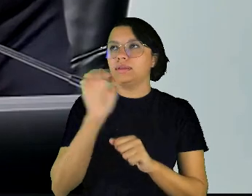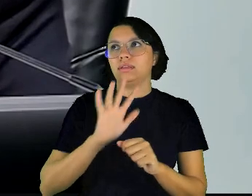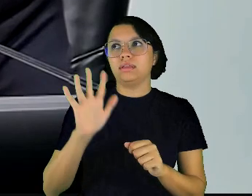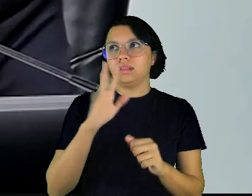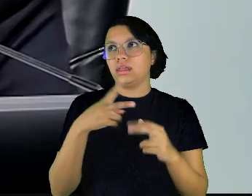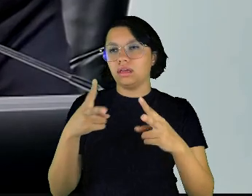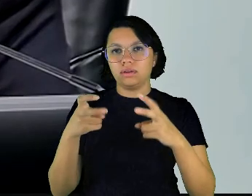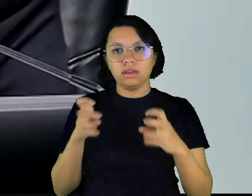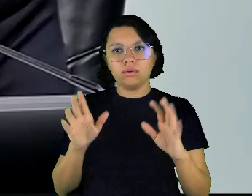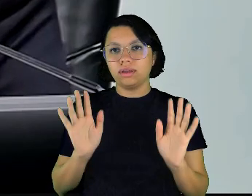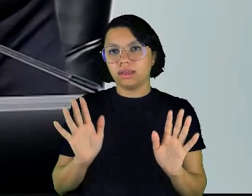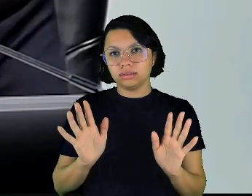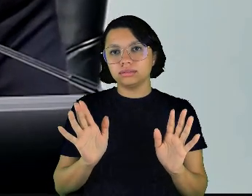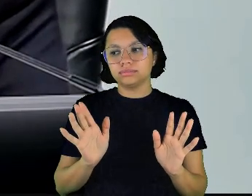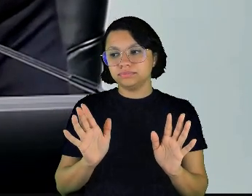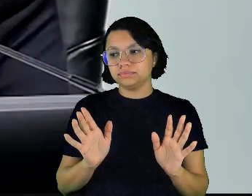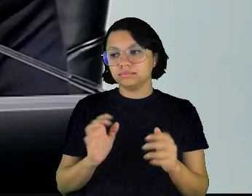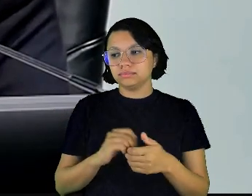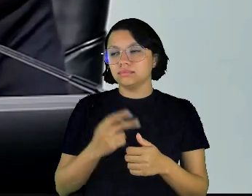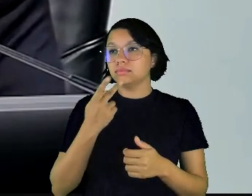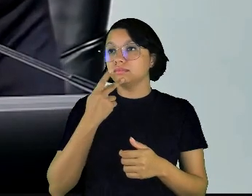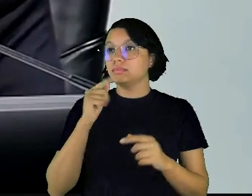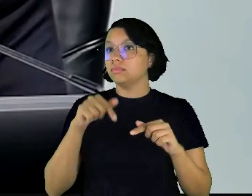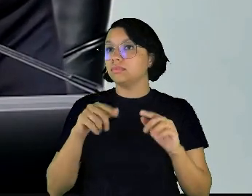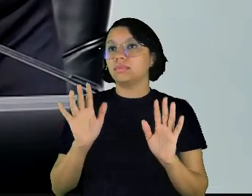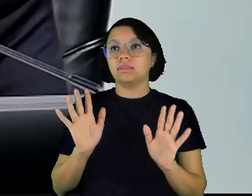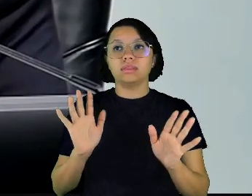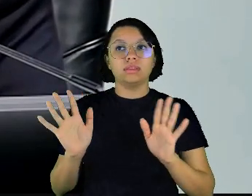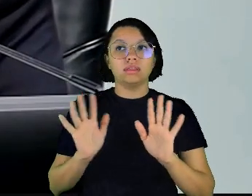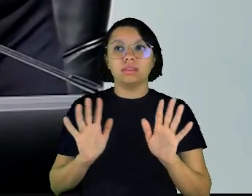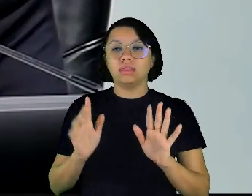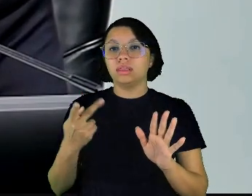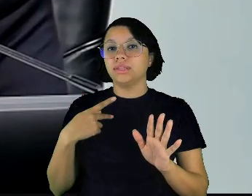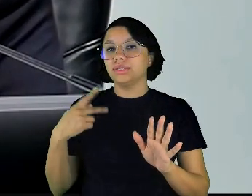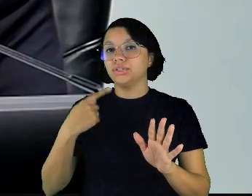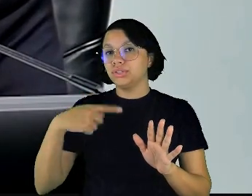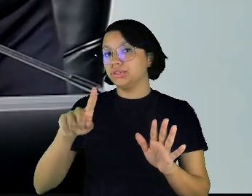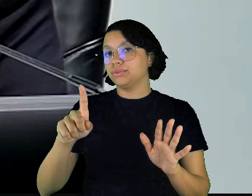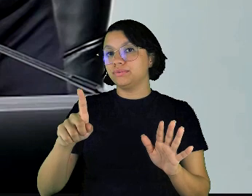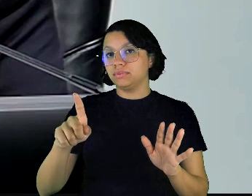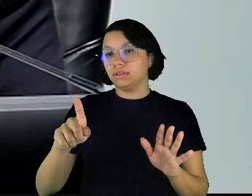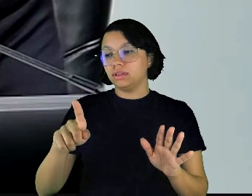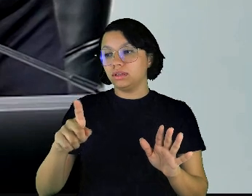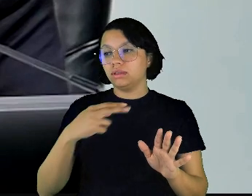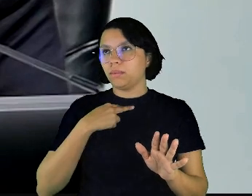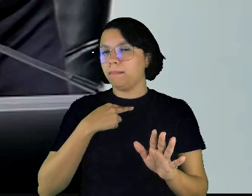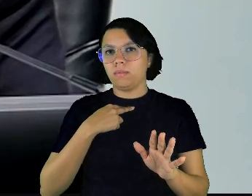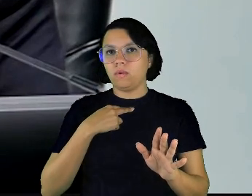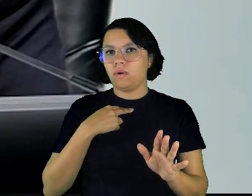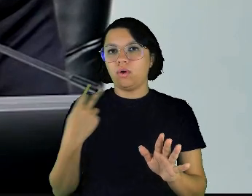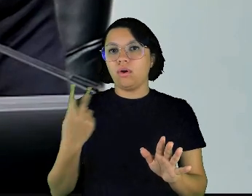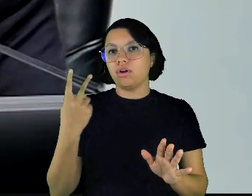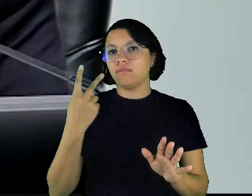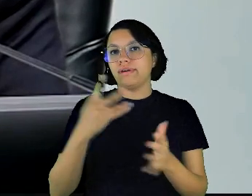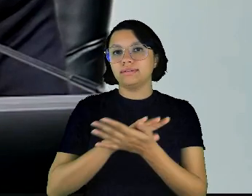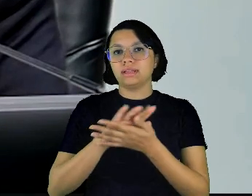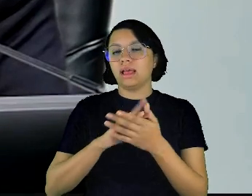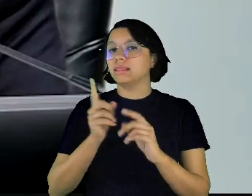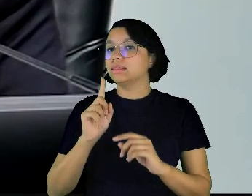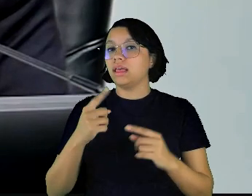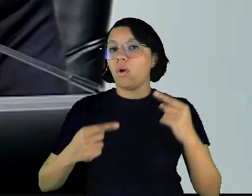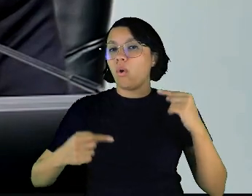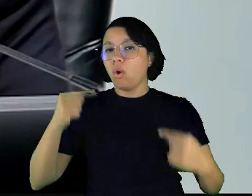reconhece, é óbvio, e claro, eu não estou dizendo aqui que a gente não não pode dar valor algum, muito pelo contrário. Eu